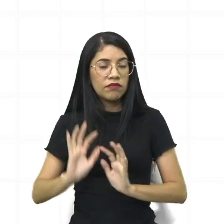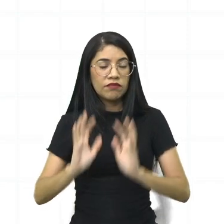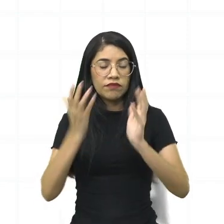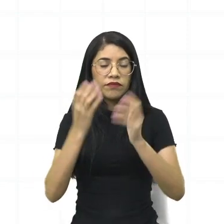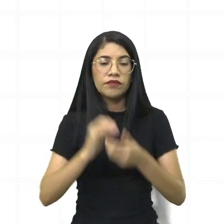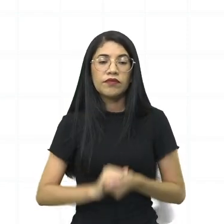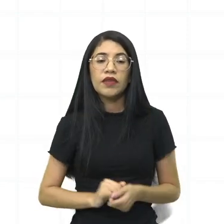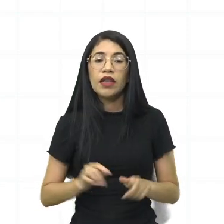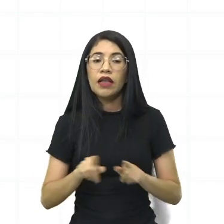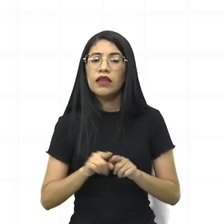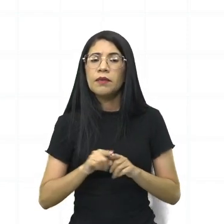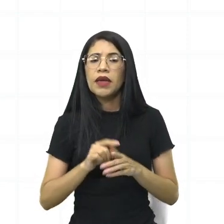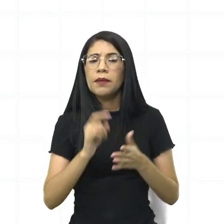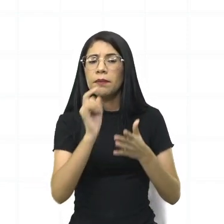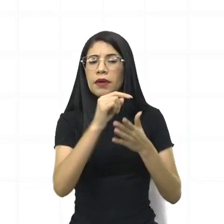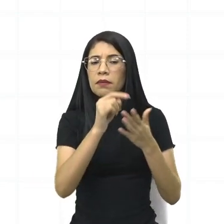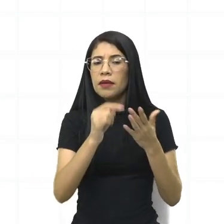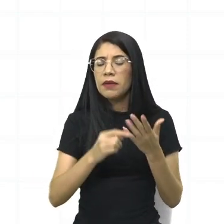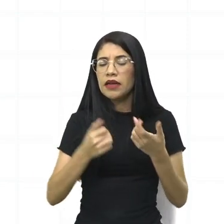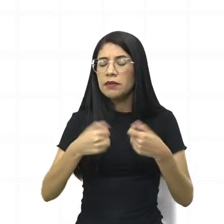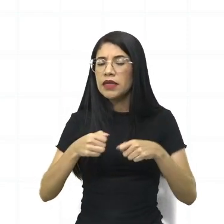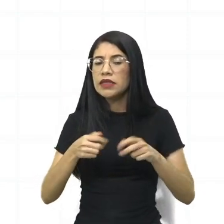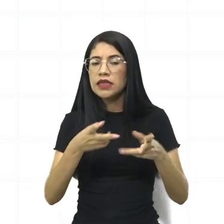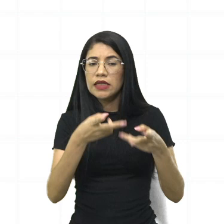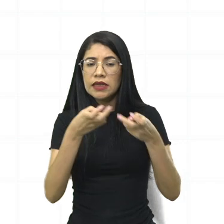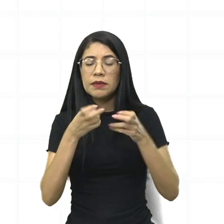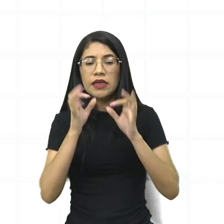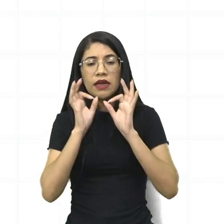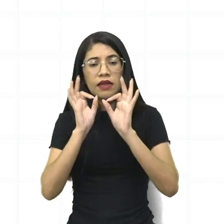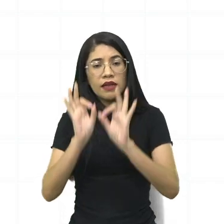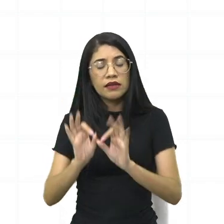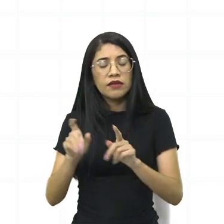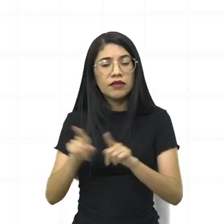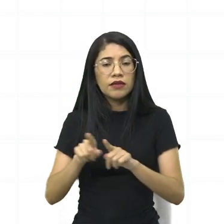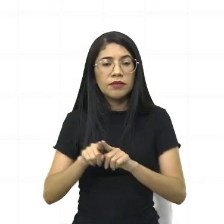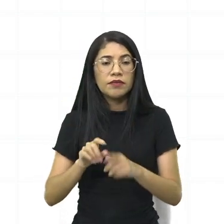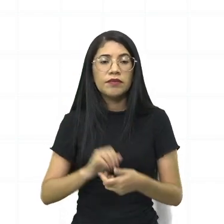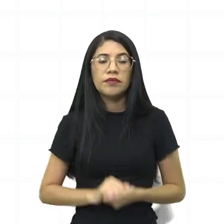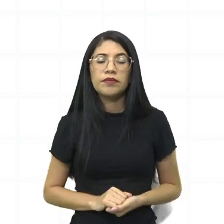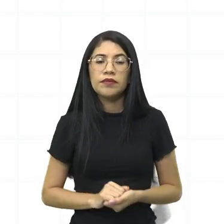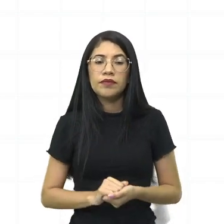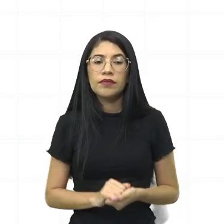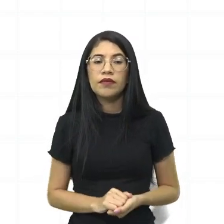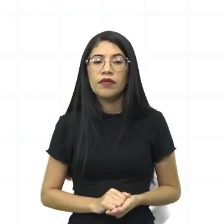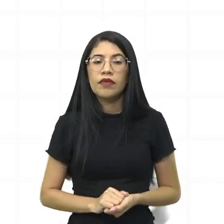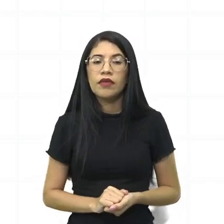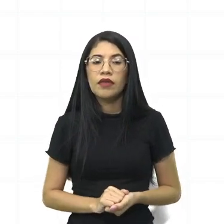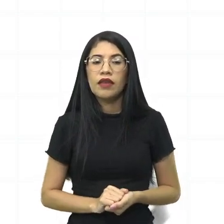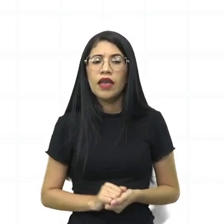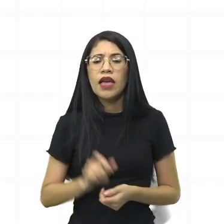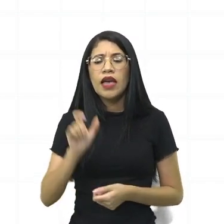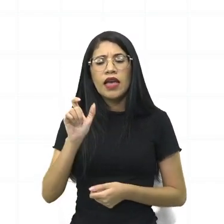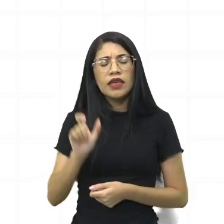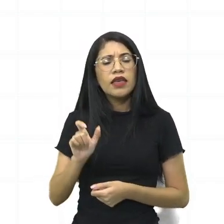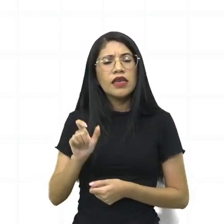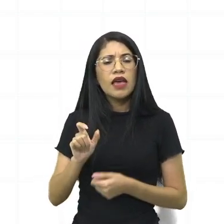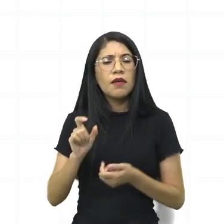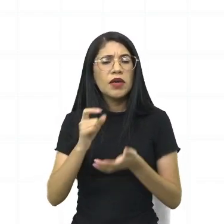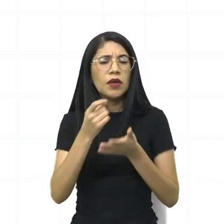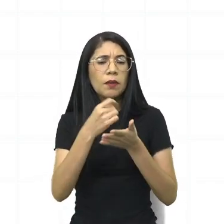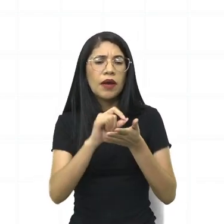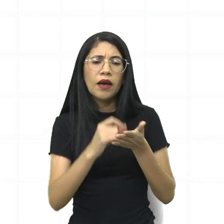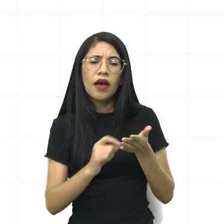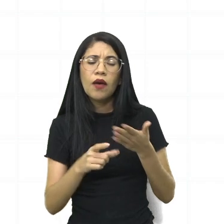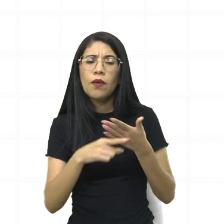outros aspectos para se observar em relação ao gênero textual resenha crítica. Primeiro, quem escreve, né? Geralmente